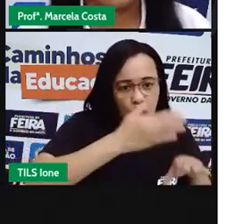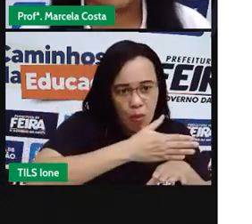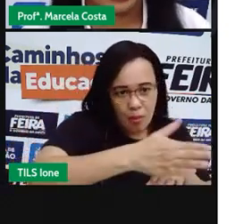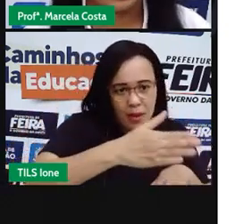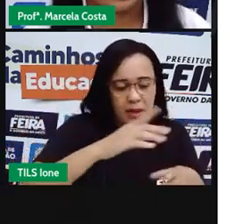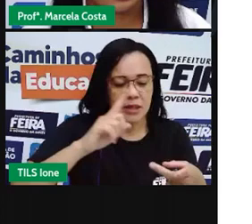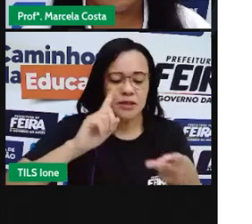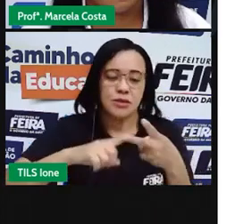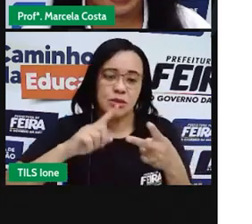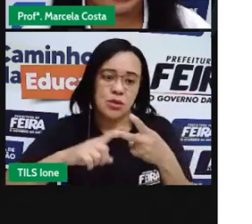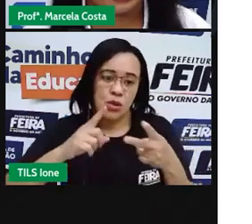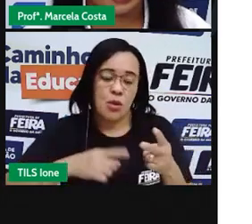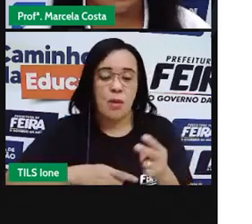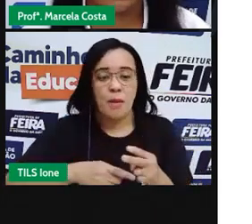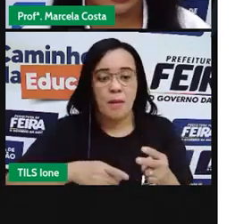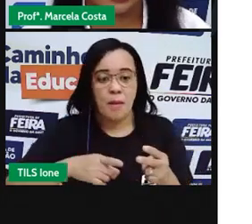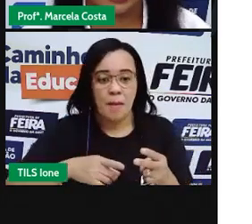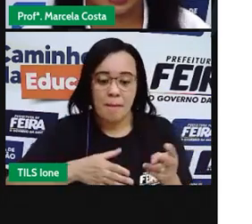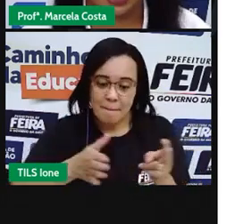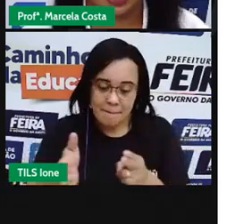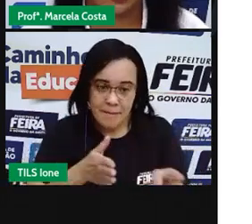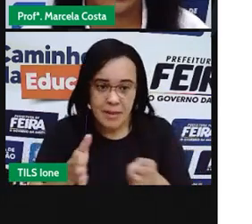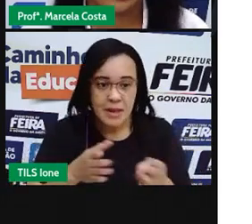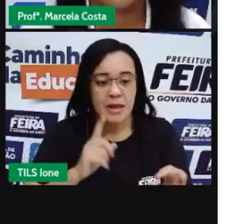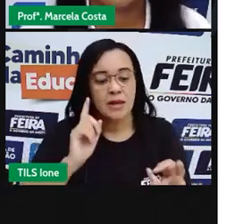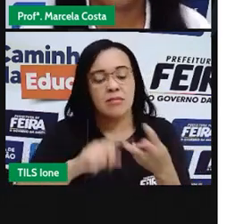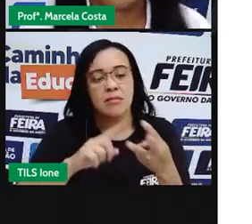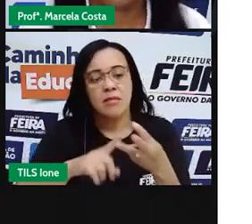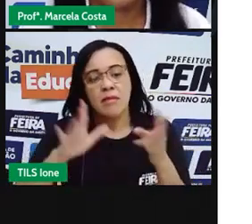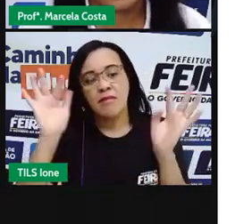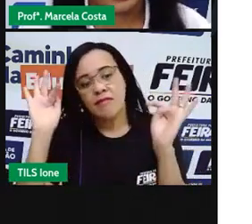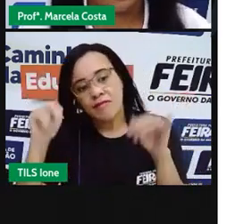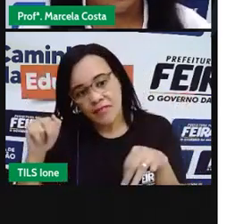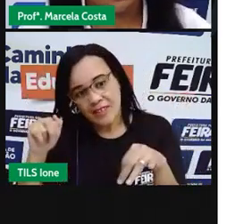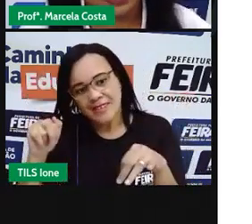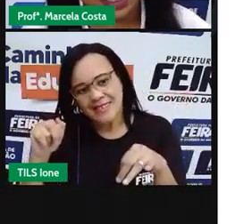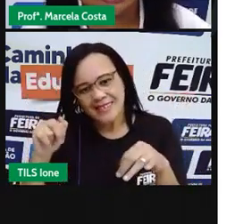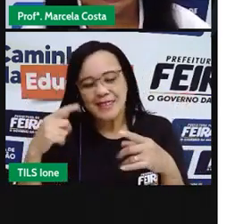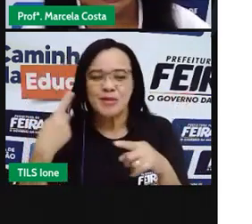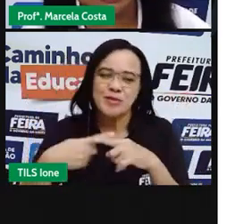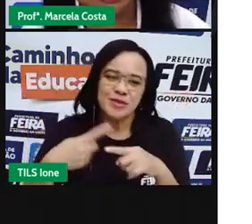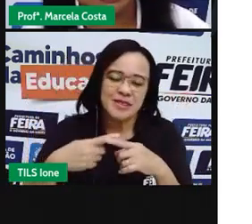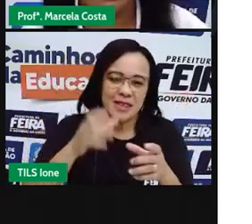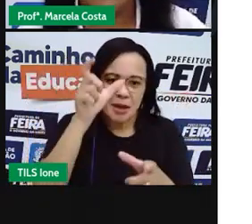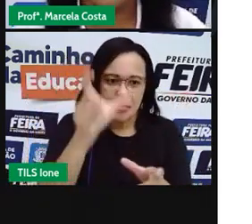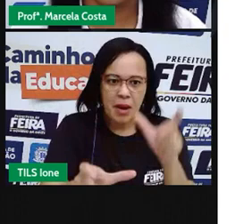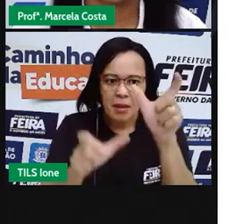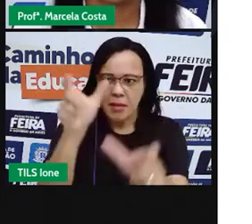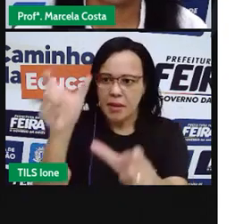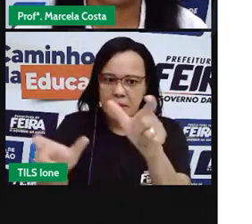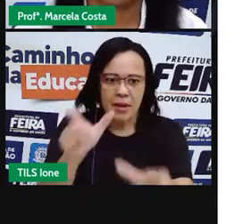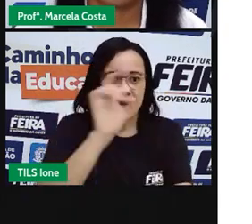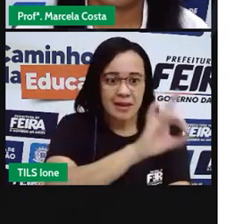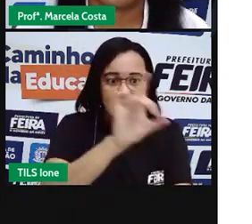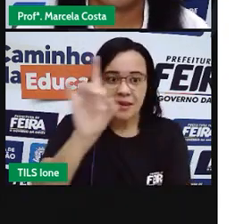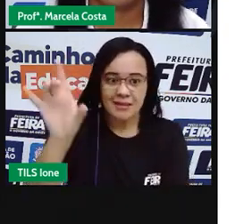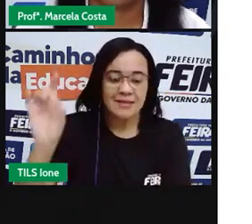aos personagens que participam desse enredo, para poder recontar.